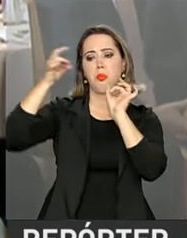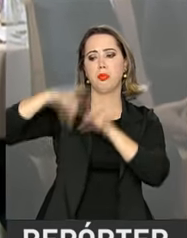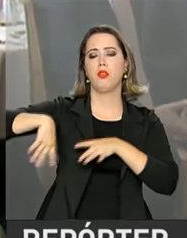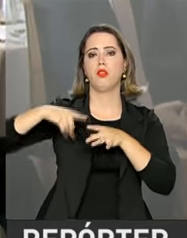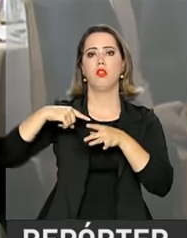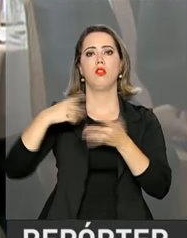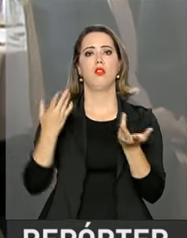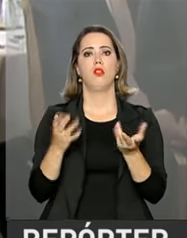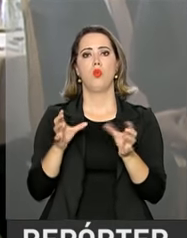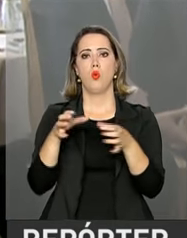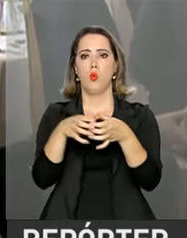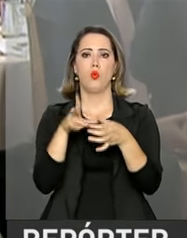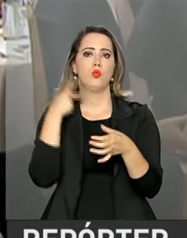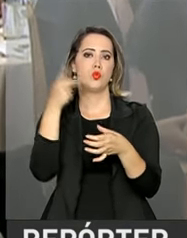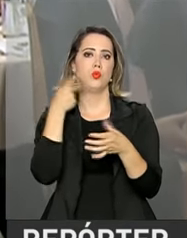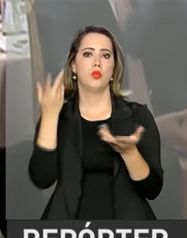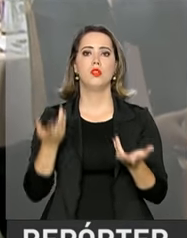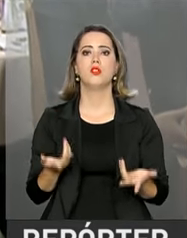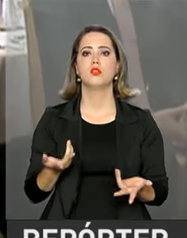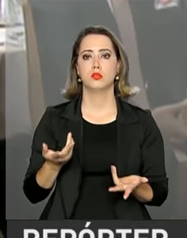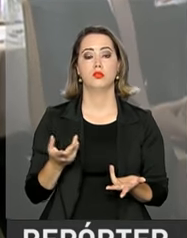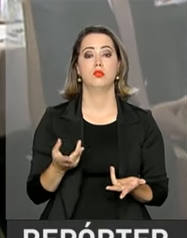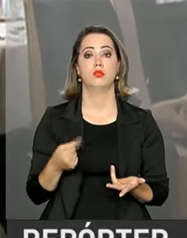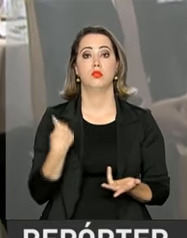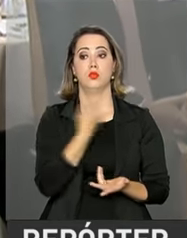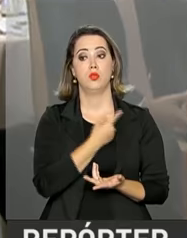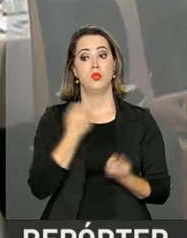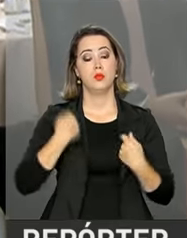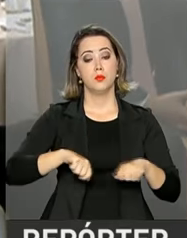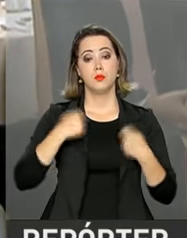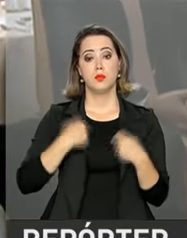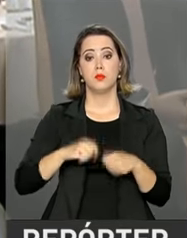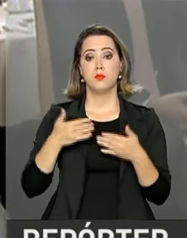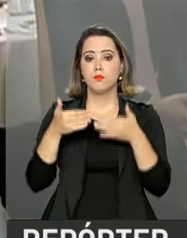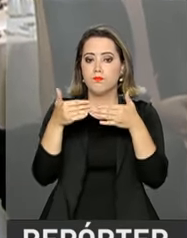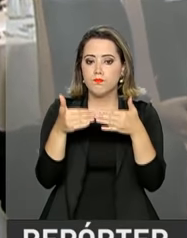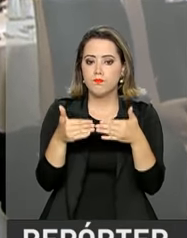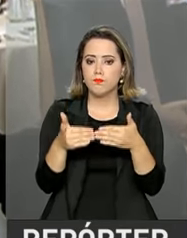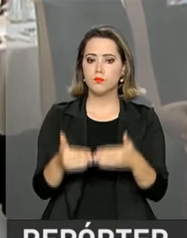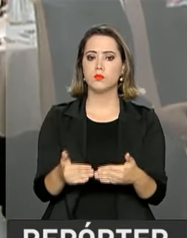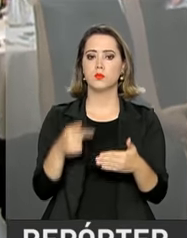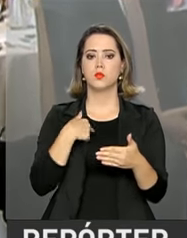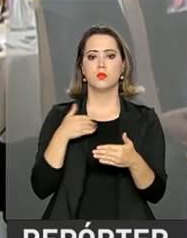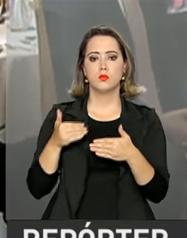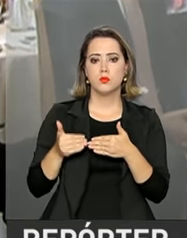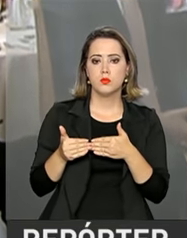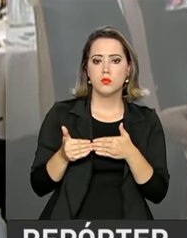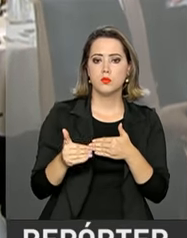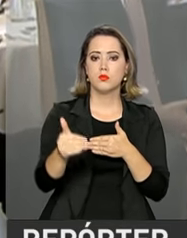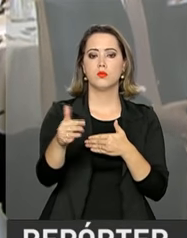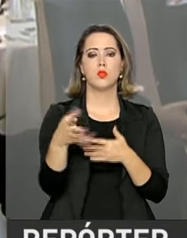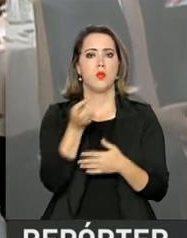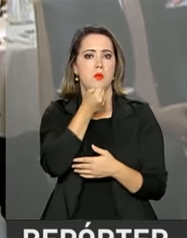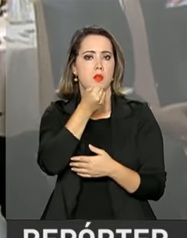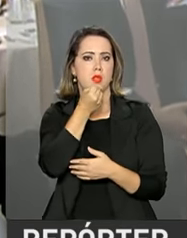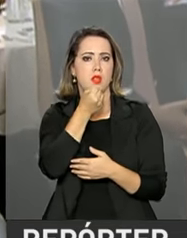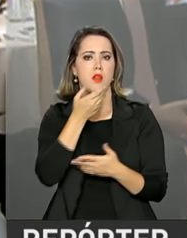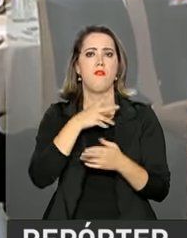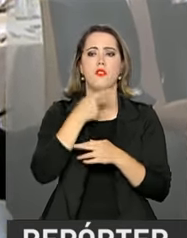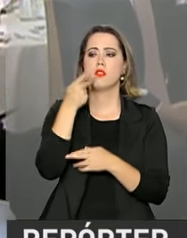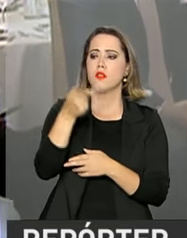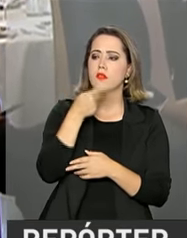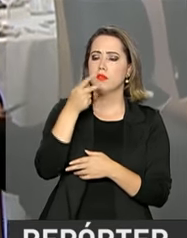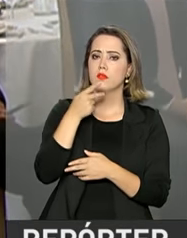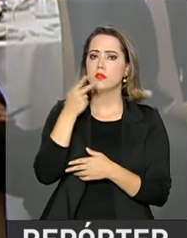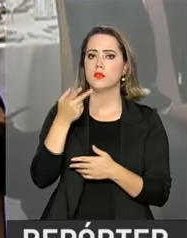a classe política e nas outras precisamos existir eu tenho resistido quanto nós ultimamente entrevistas valor etc